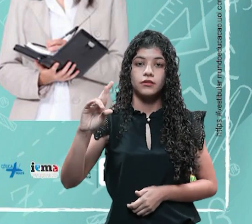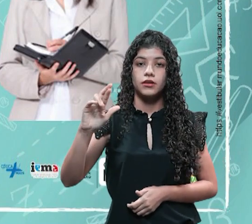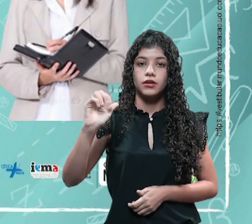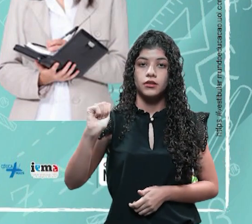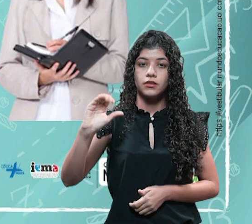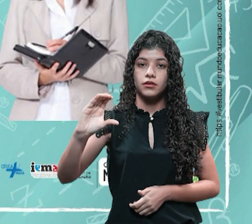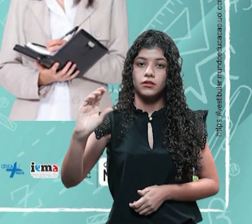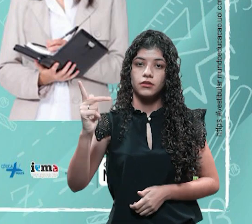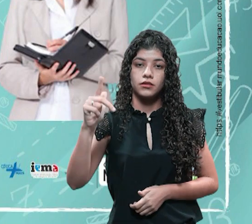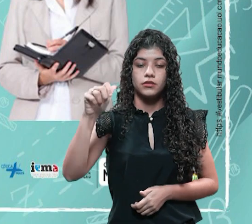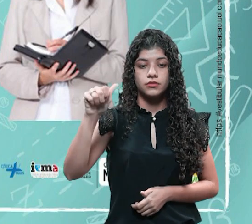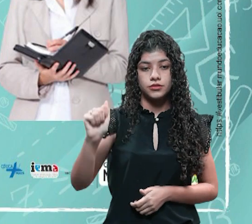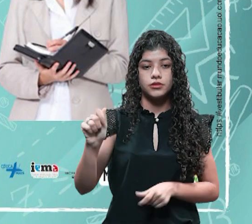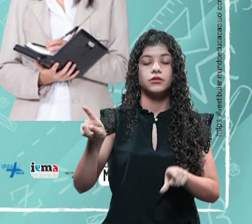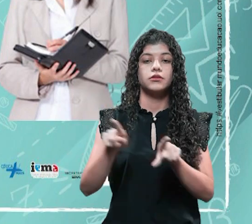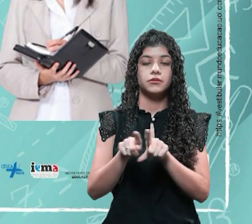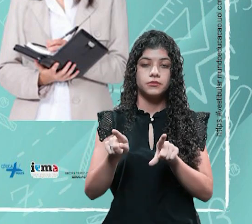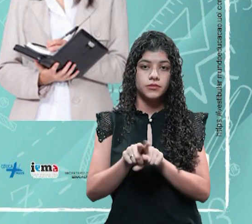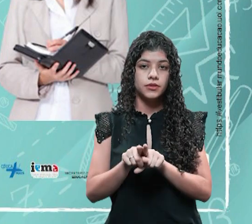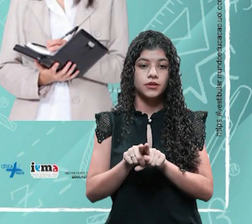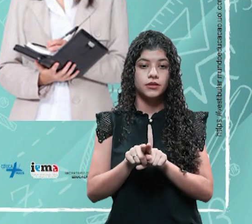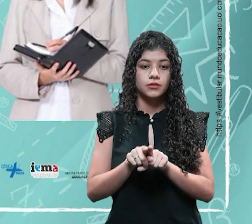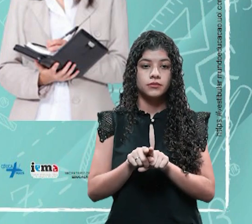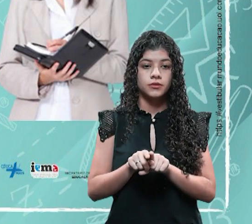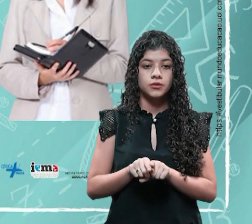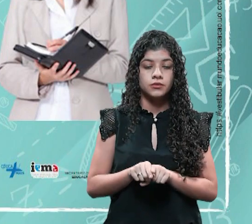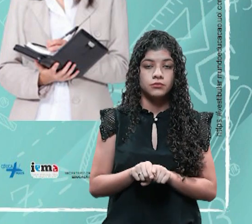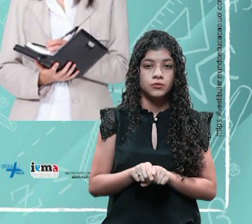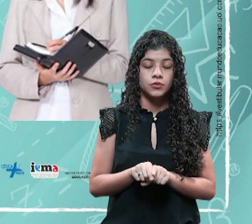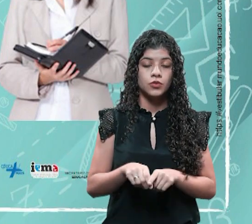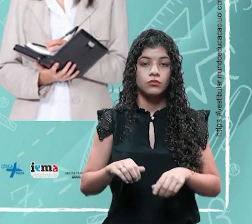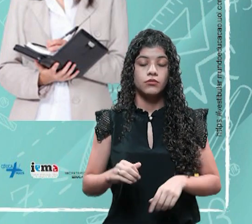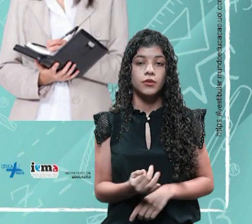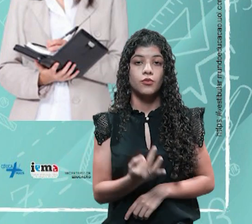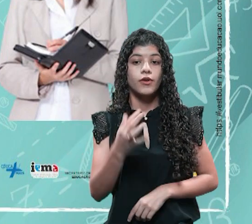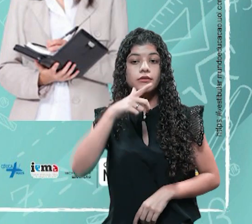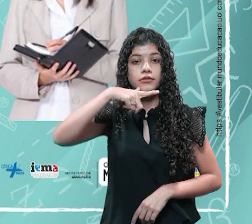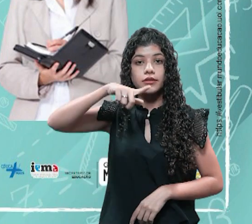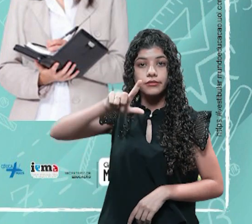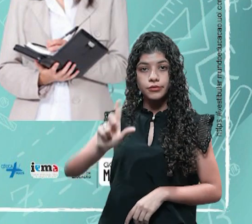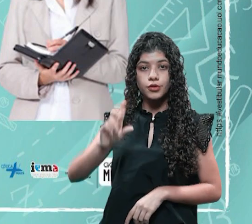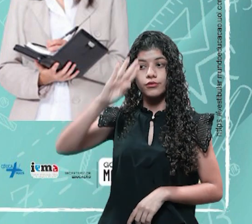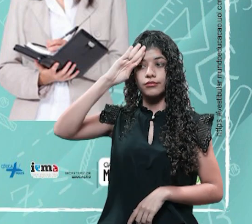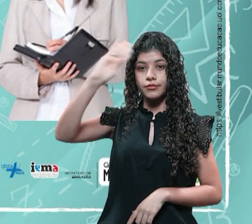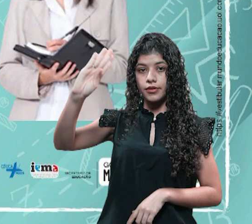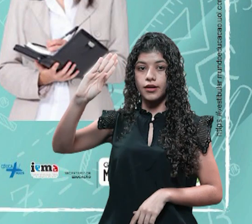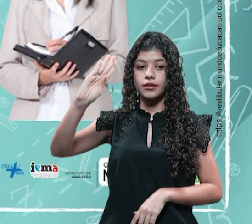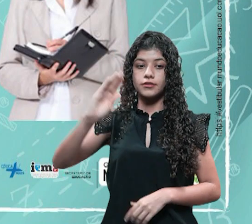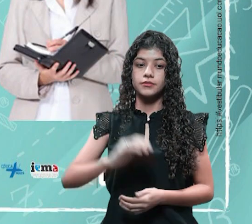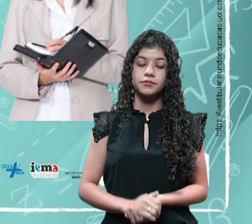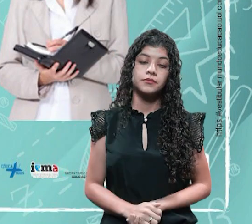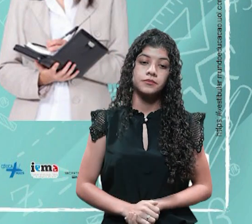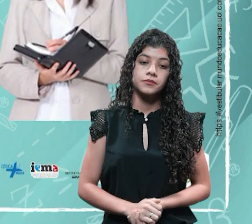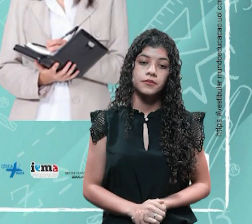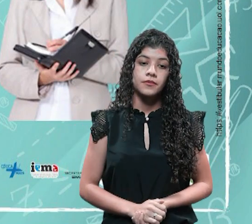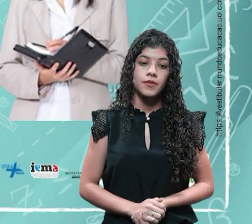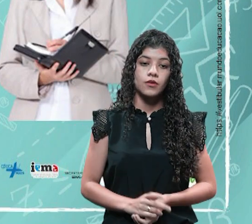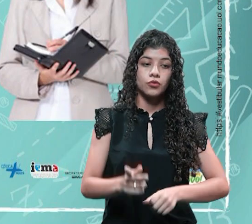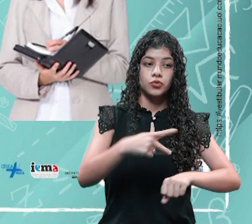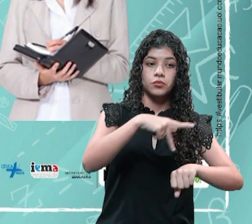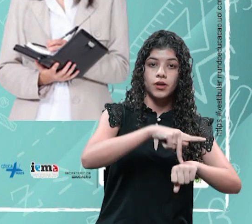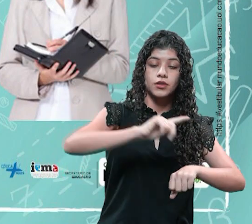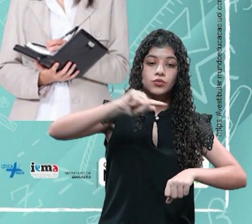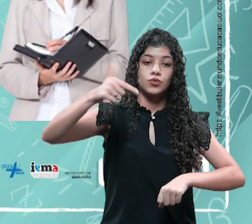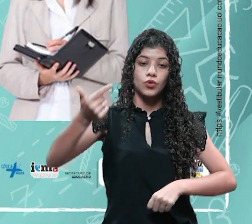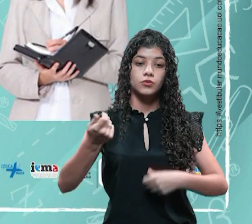é importantíssimo identificar. Identificação dos idiomas que dominam. Meu recepcionista, se for internacional, evento